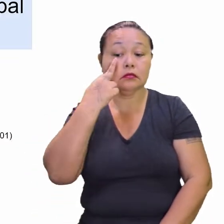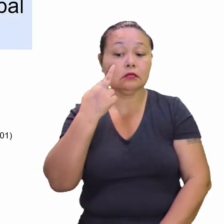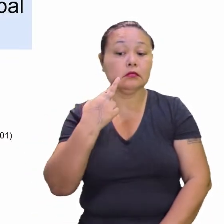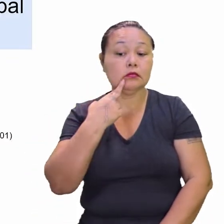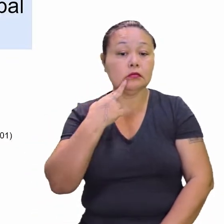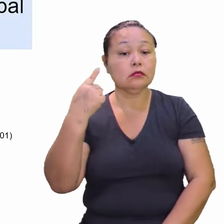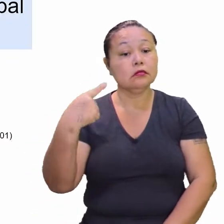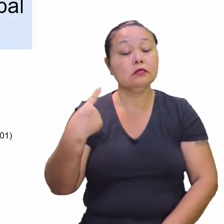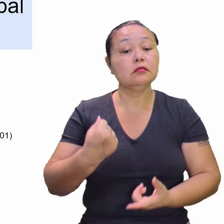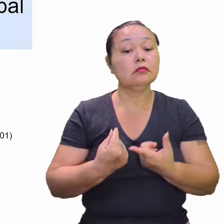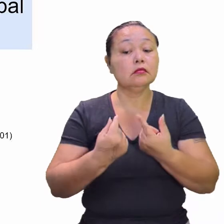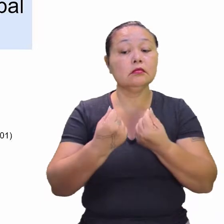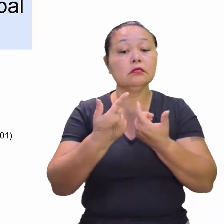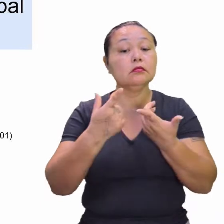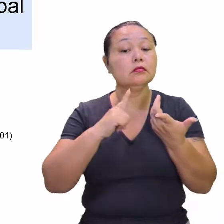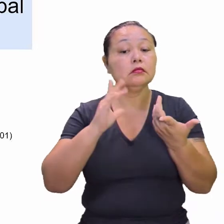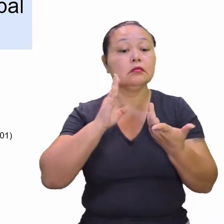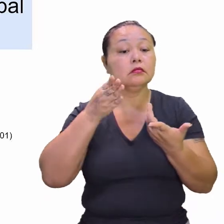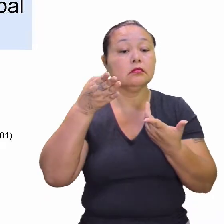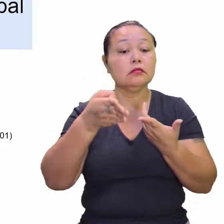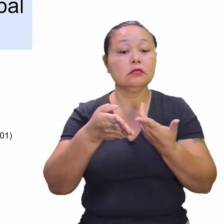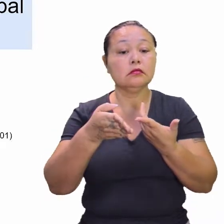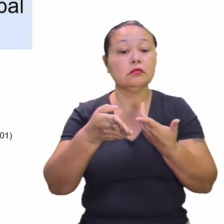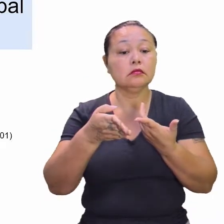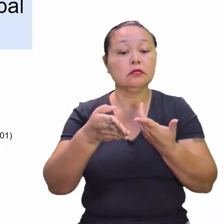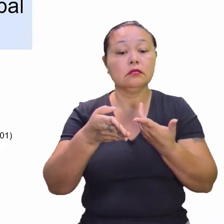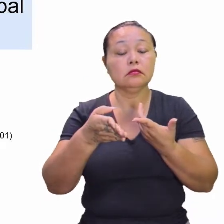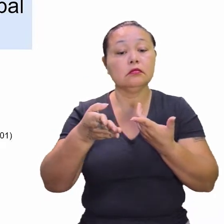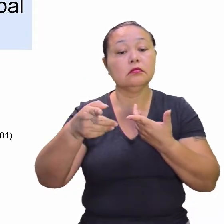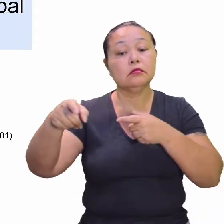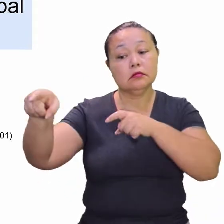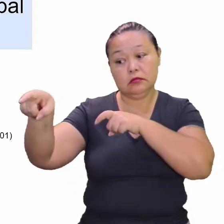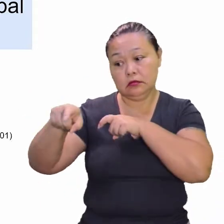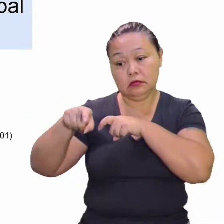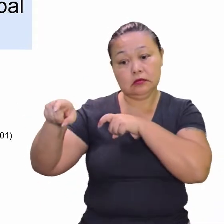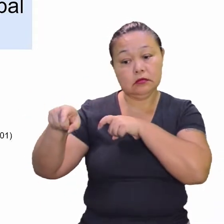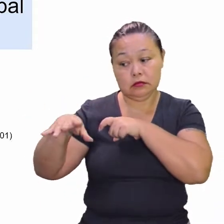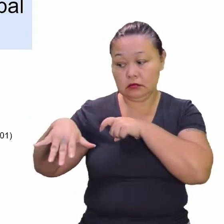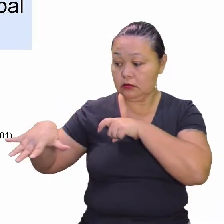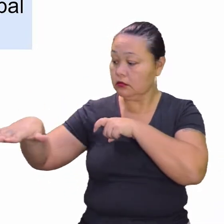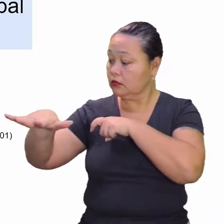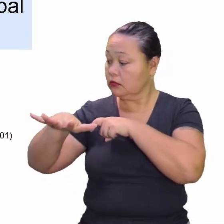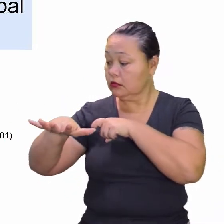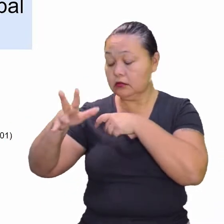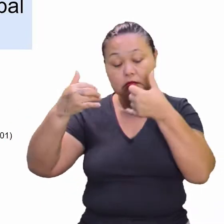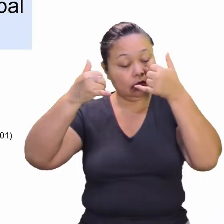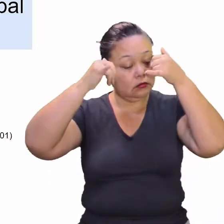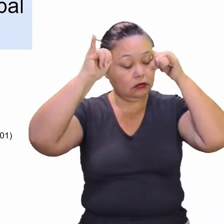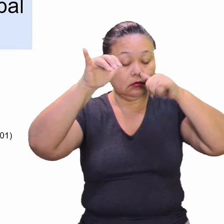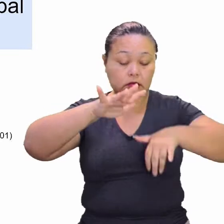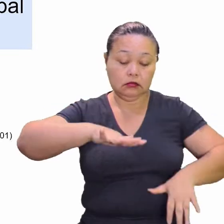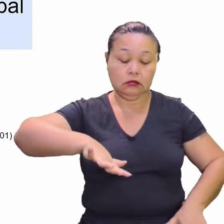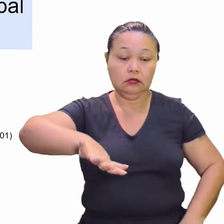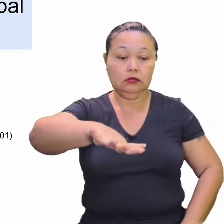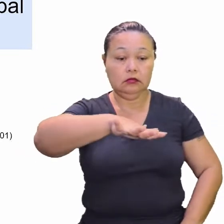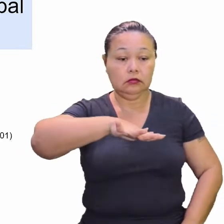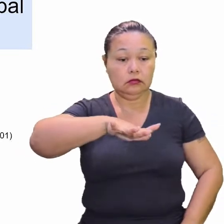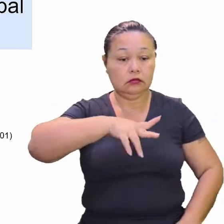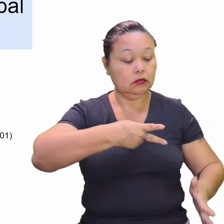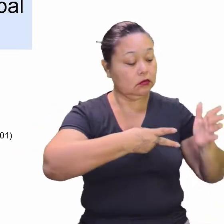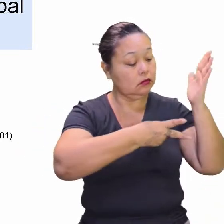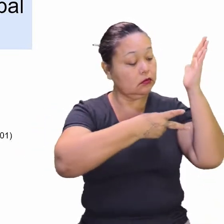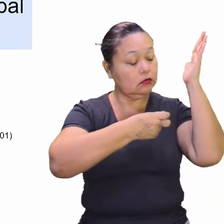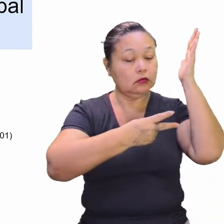Rondônia, a economia dela se baseia principalmente na agricultura, né, Rogério? Exato. Na pecuária,